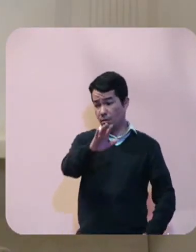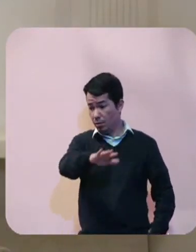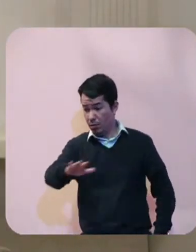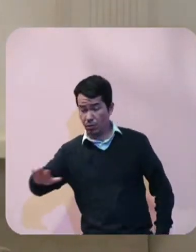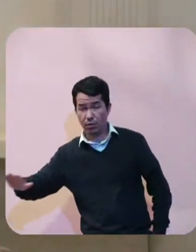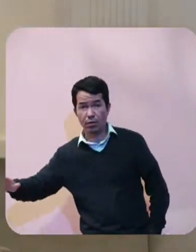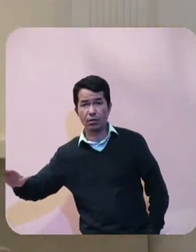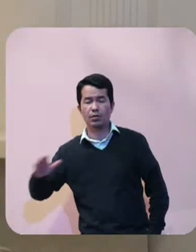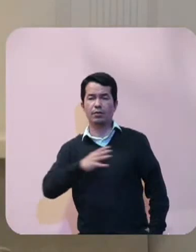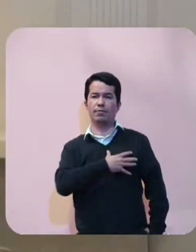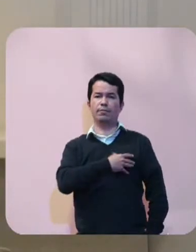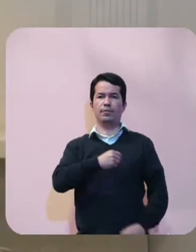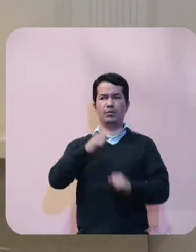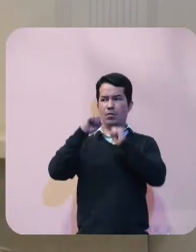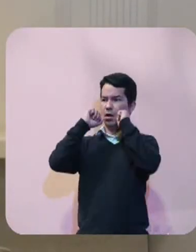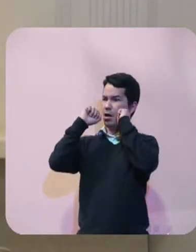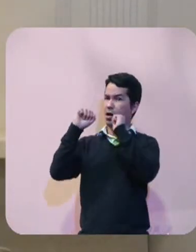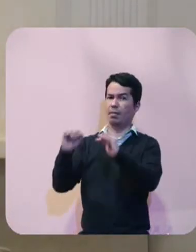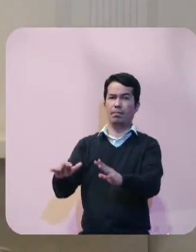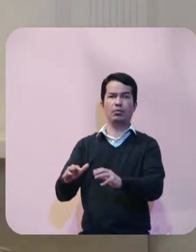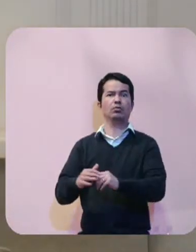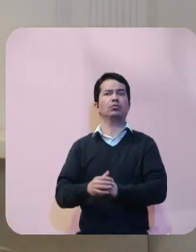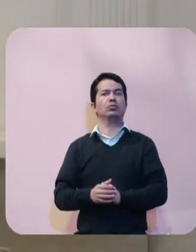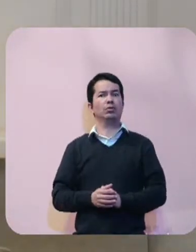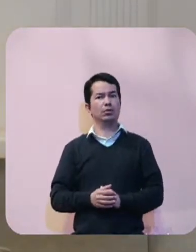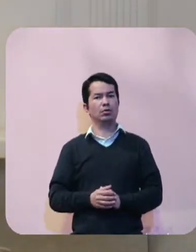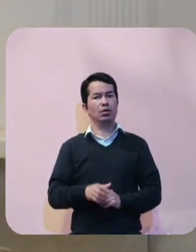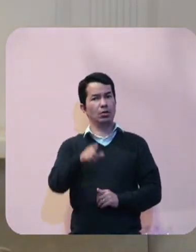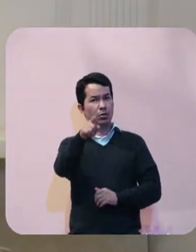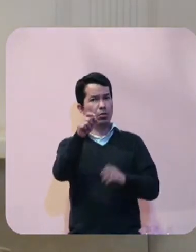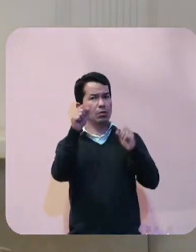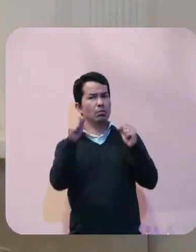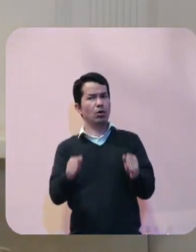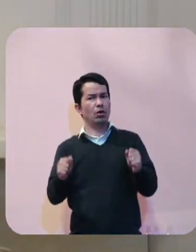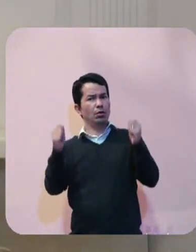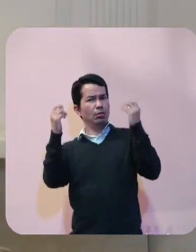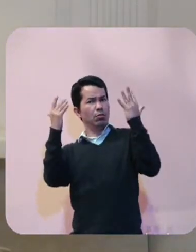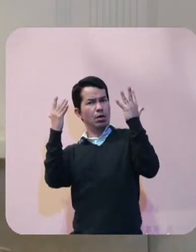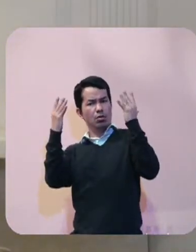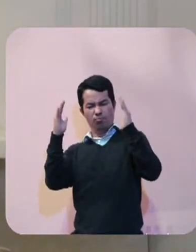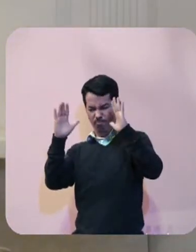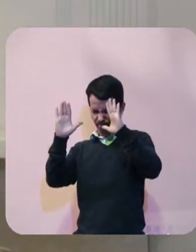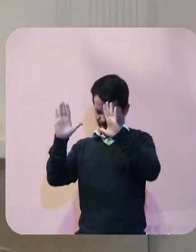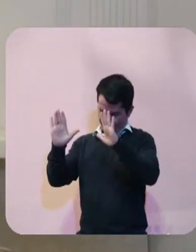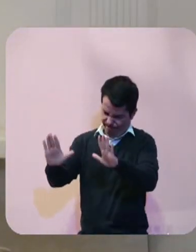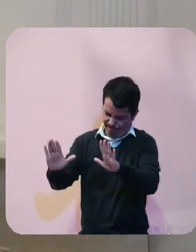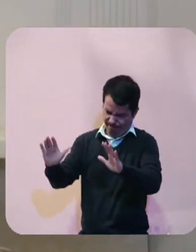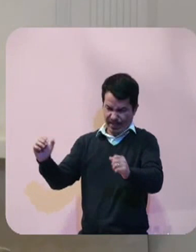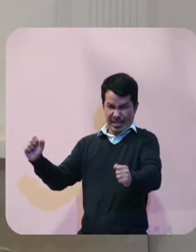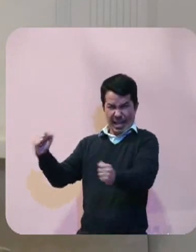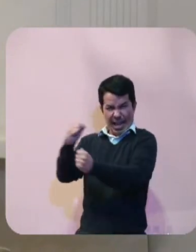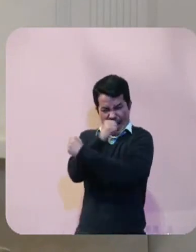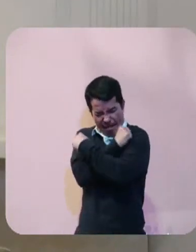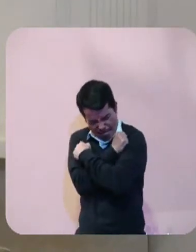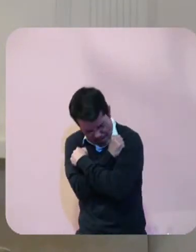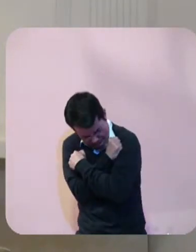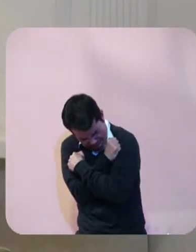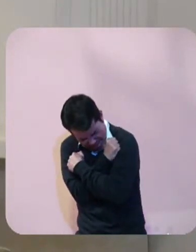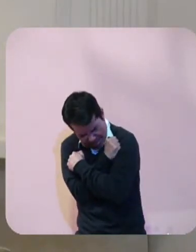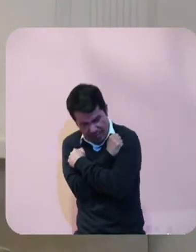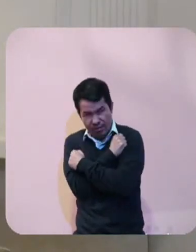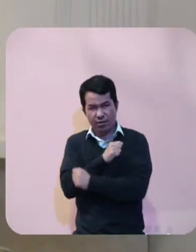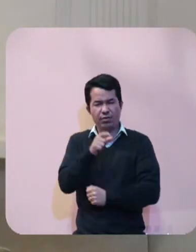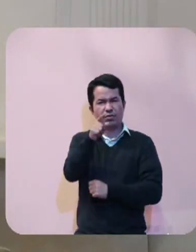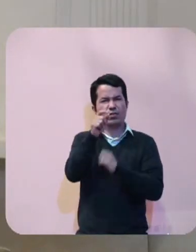Deus na vida deles. Põe a mão na cabeça, abrace-os fortemente, diga quão